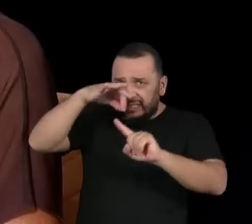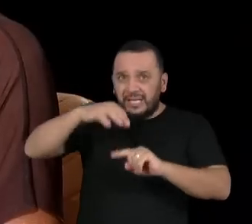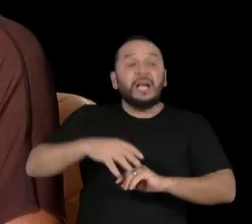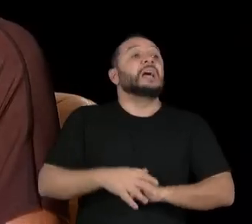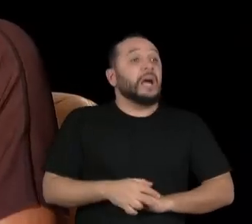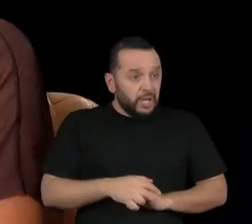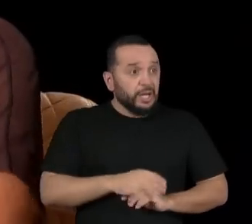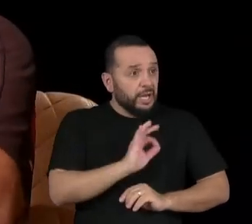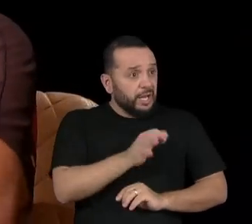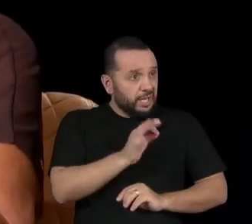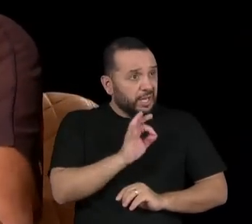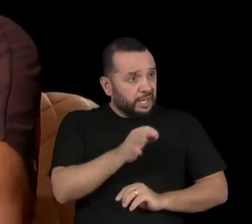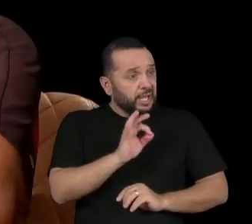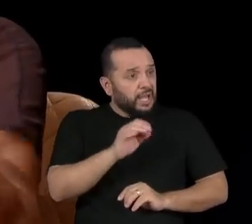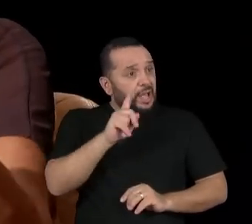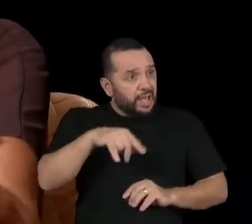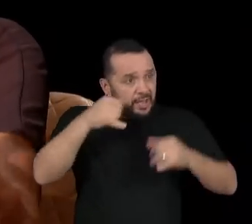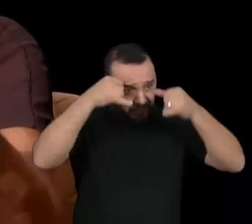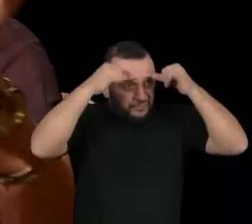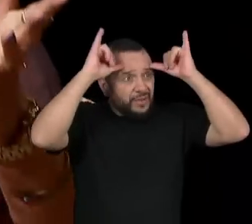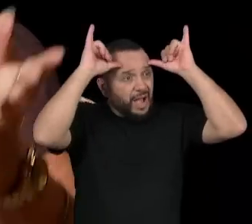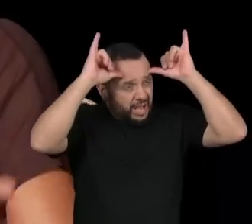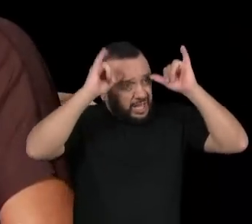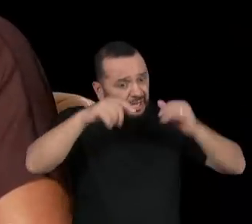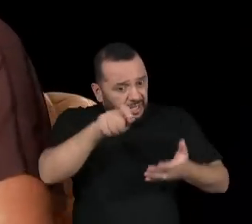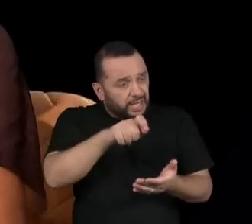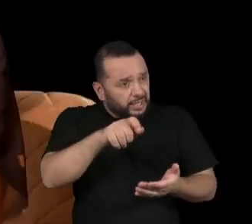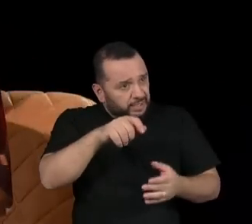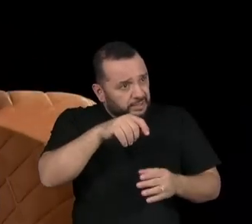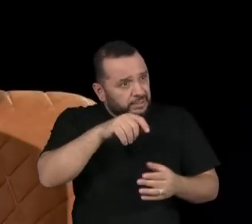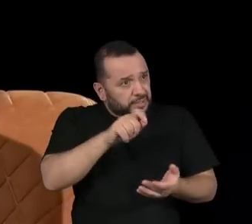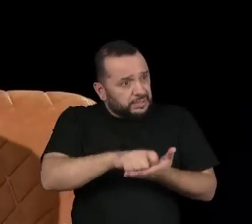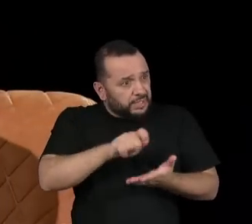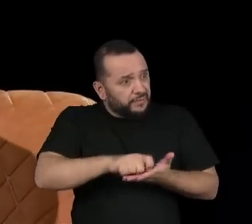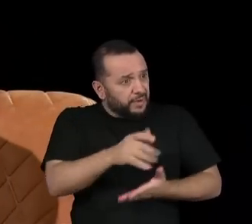ça. C'est la vache Nandi.